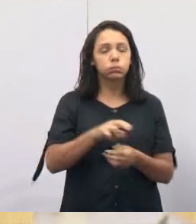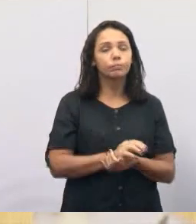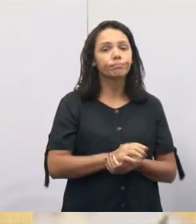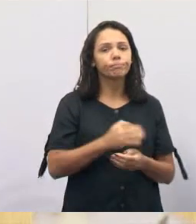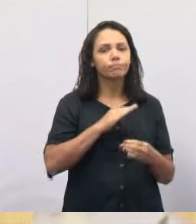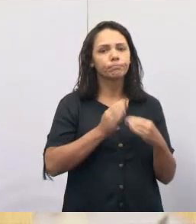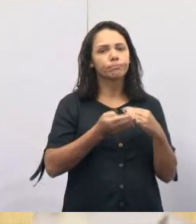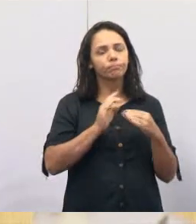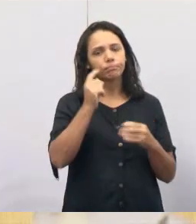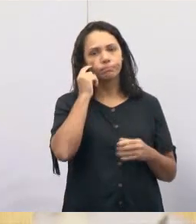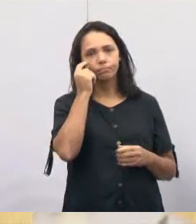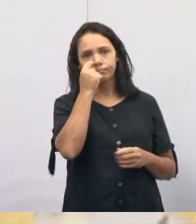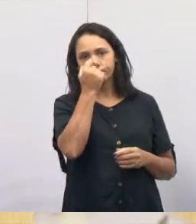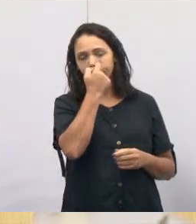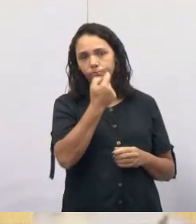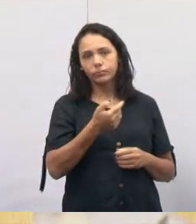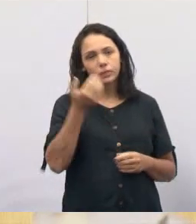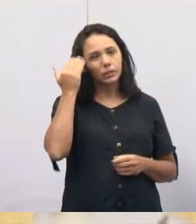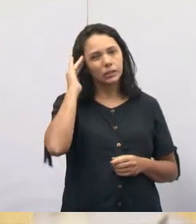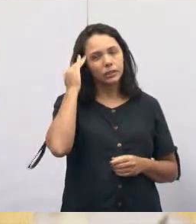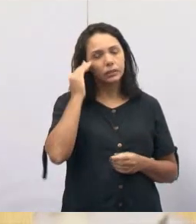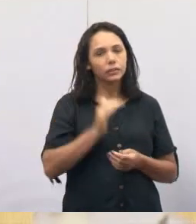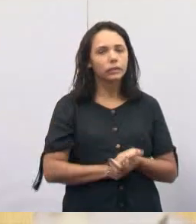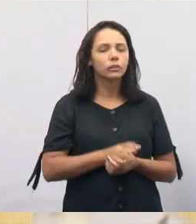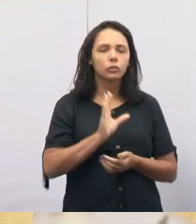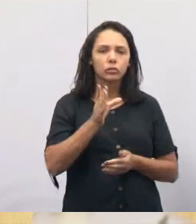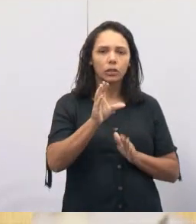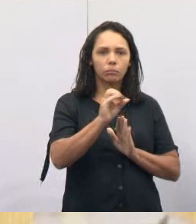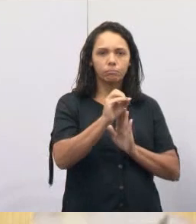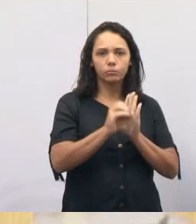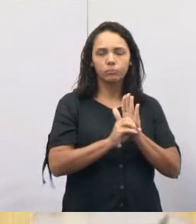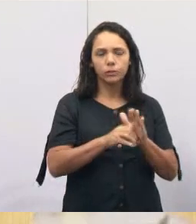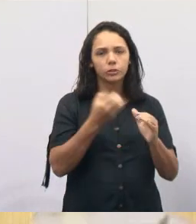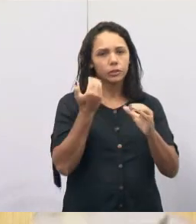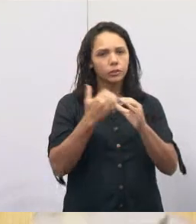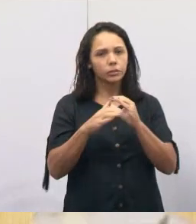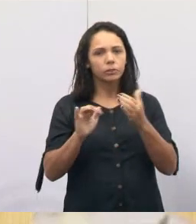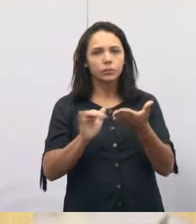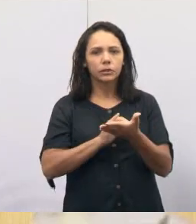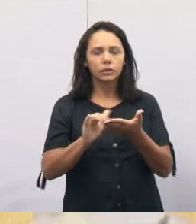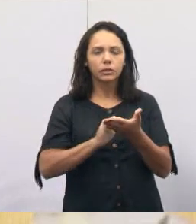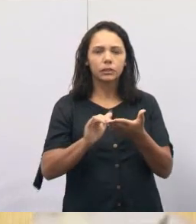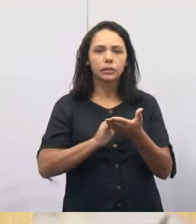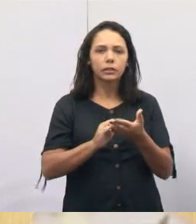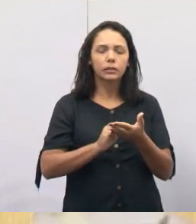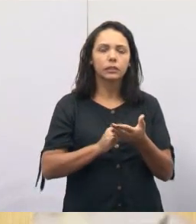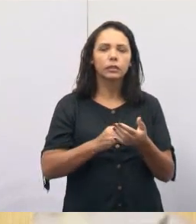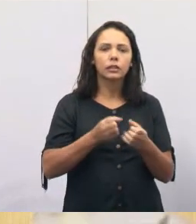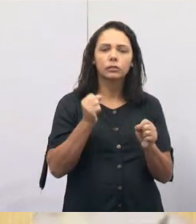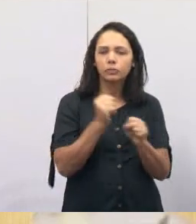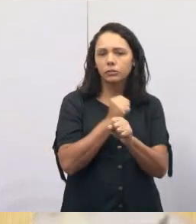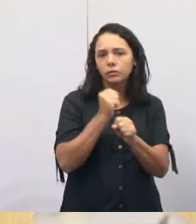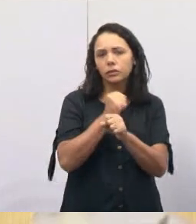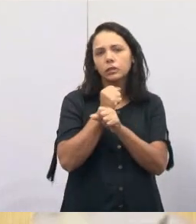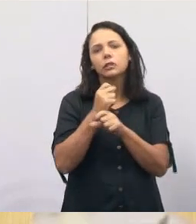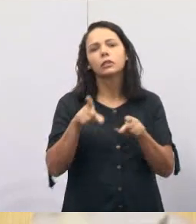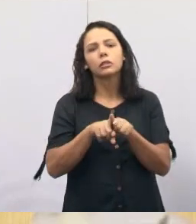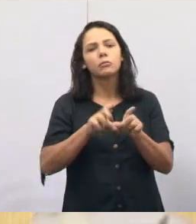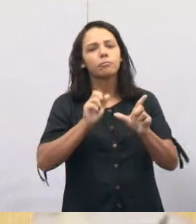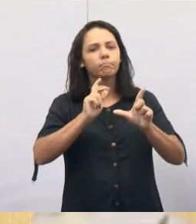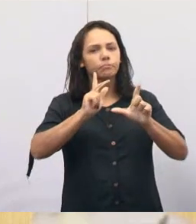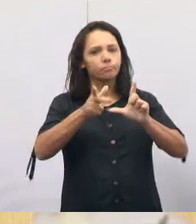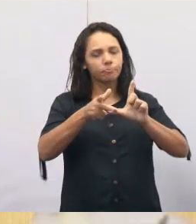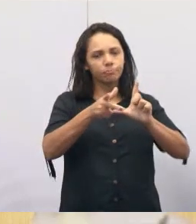Lua. Considerando os vários ofícios enviados à Secretaria de Infraestrutura, vídeos que apresentamos através da TV